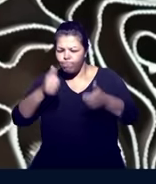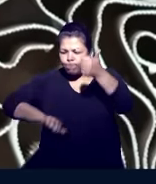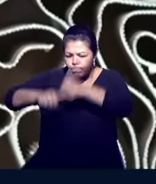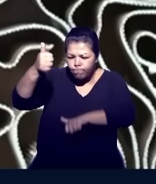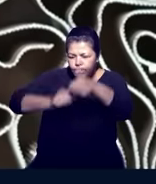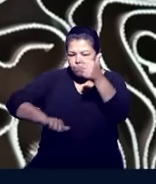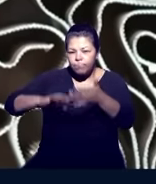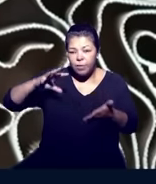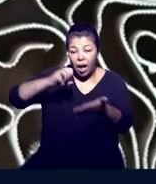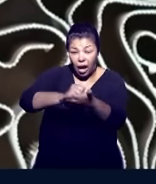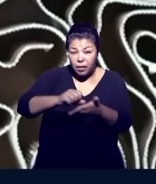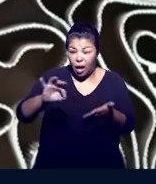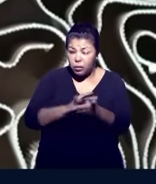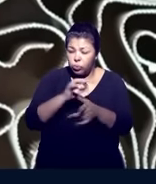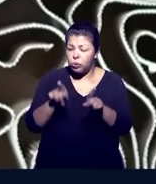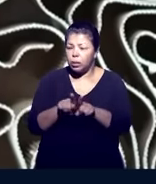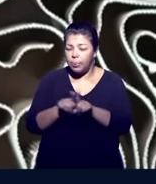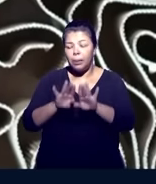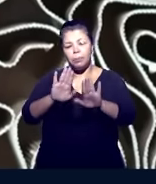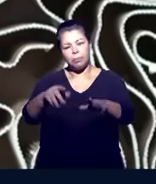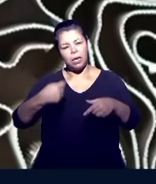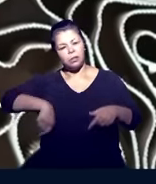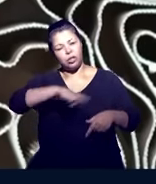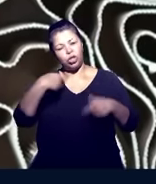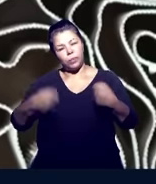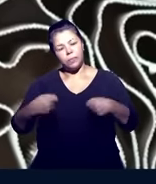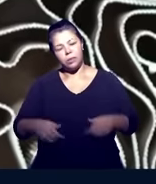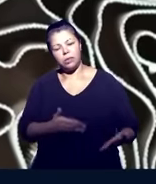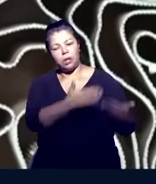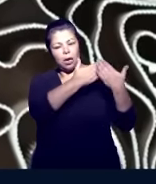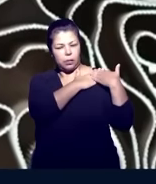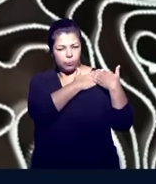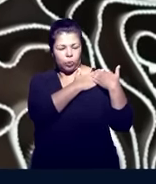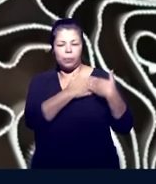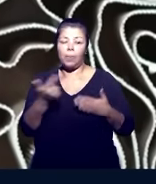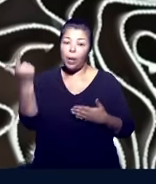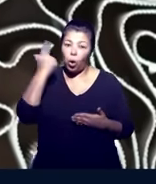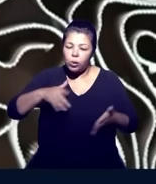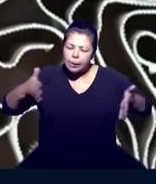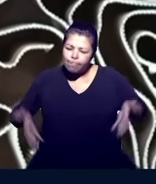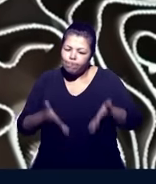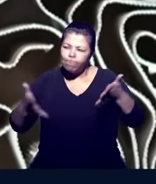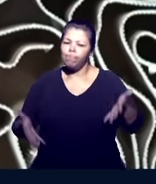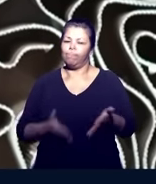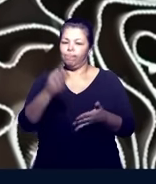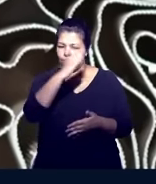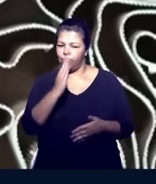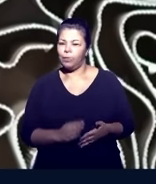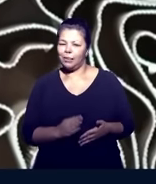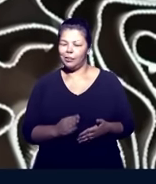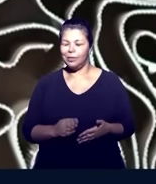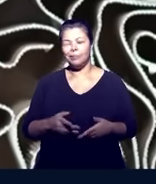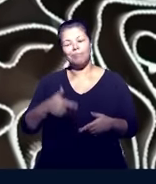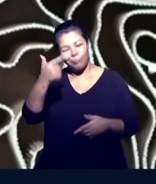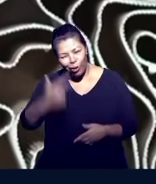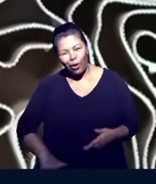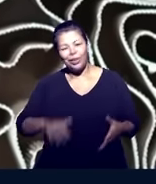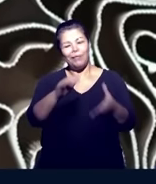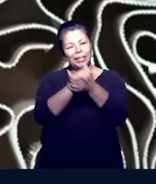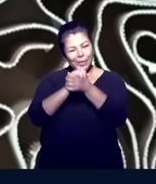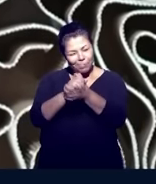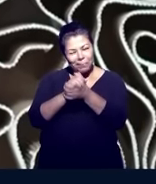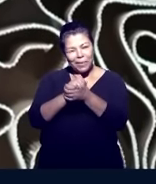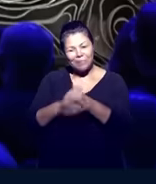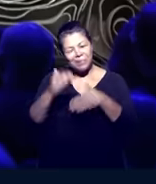economizar um pouco então se a gente tiv essa responsabilidade fiscal tem tudo pro país andar junto com as reformas micro mais uma vez parabéns obrigado